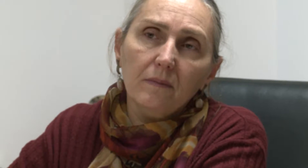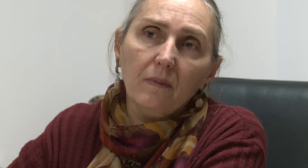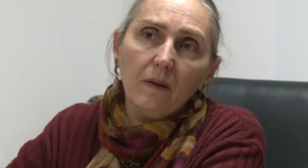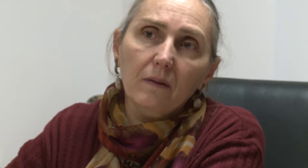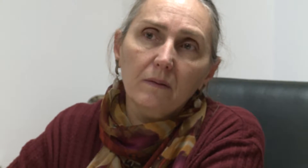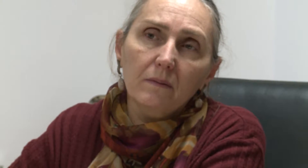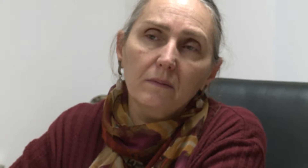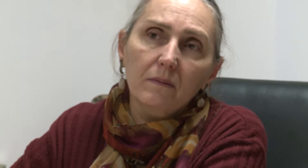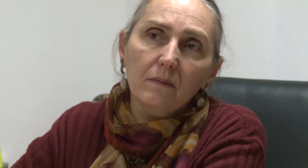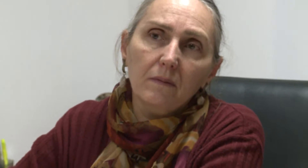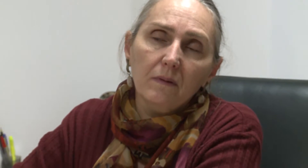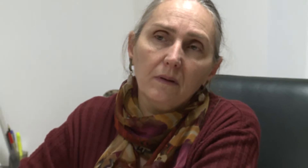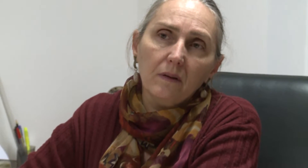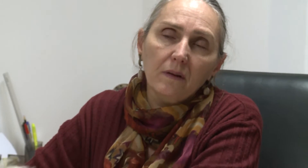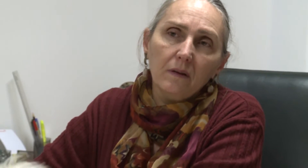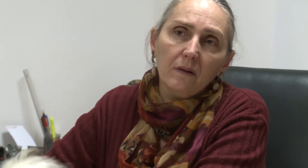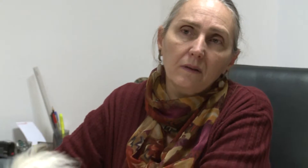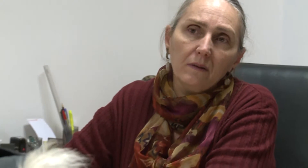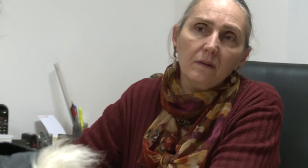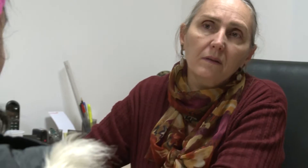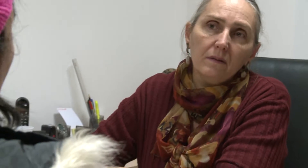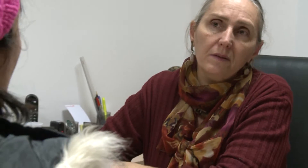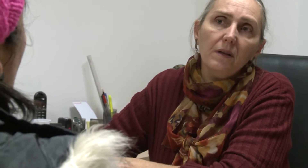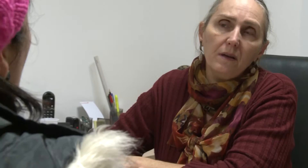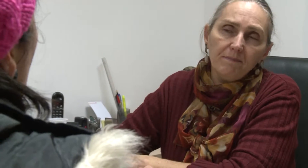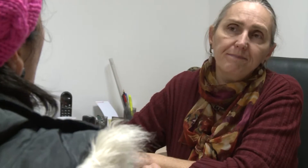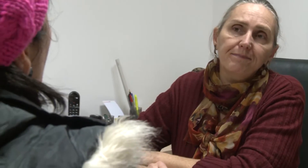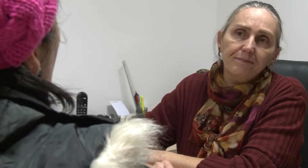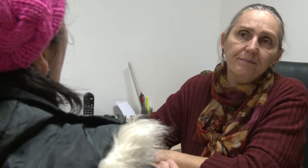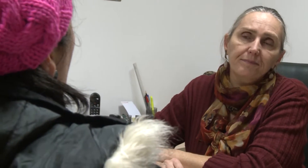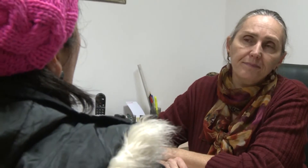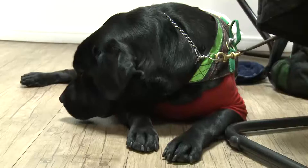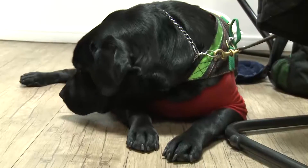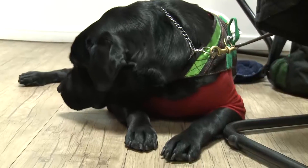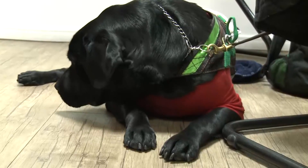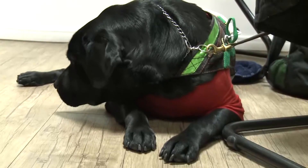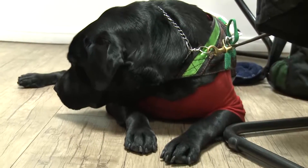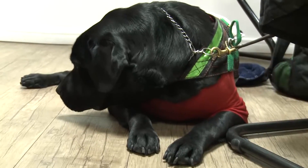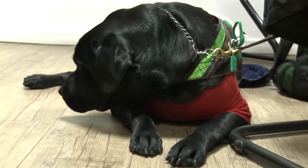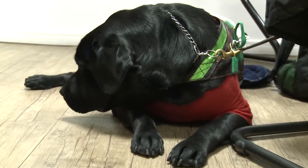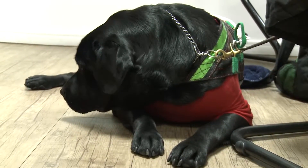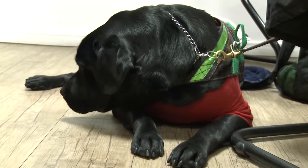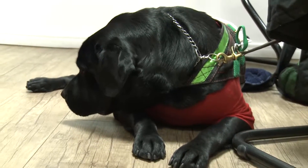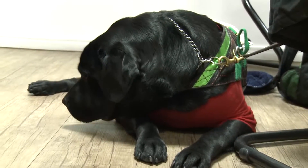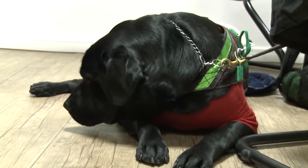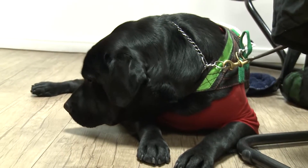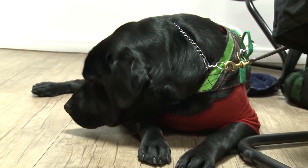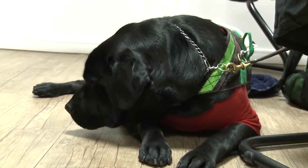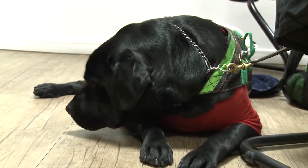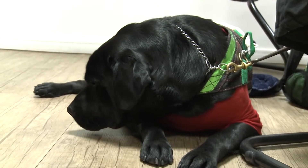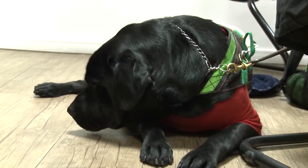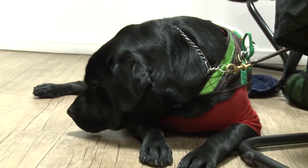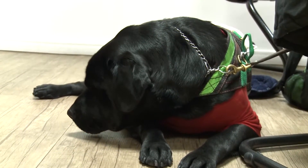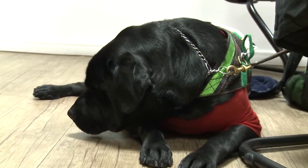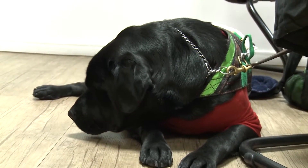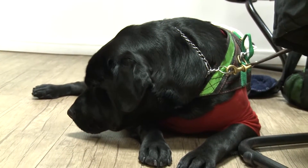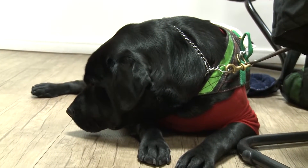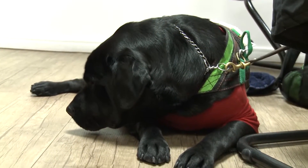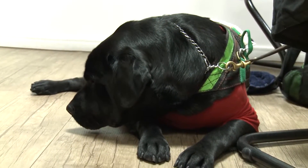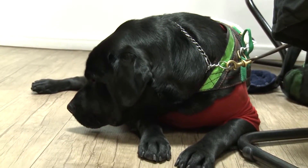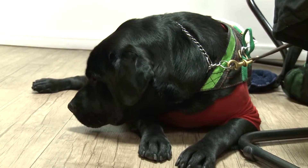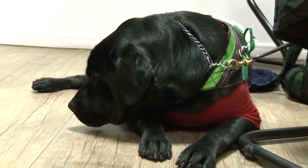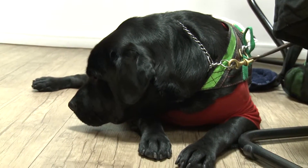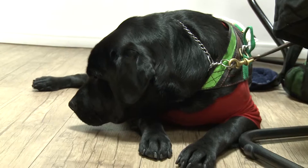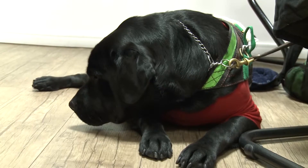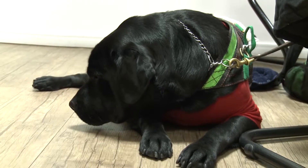semana, a vereadora Evelyn Ruscher, do PT, recebeu a visita da deficiente visual. Os 3 cães-guia que atuam em Blumenau são formados